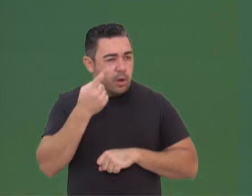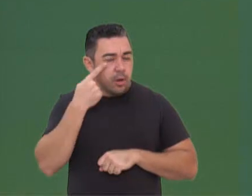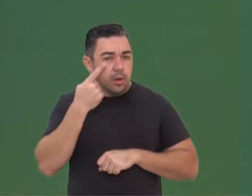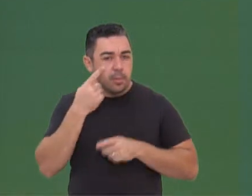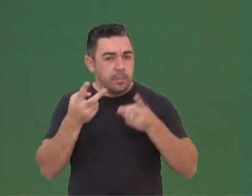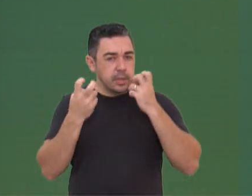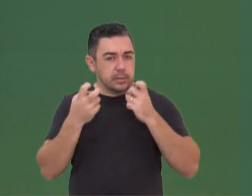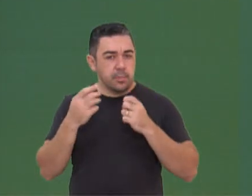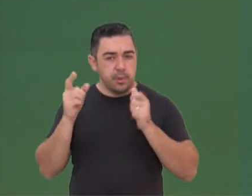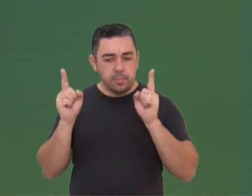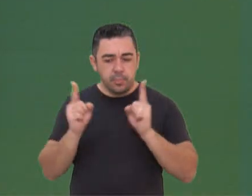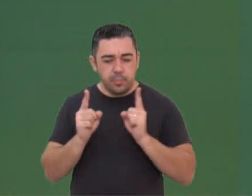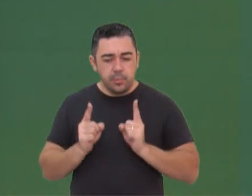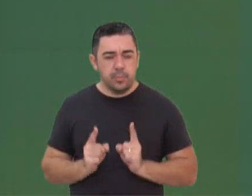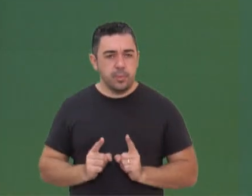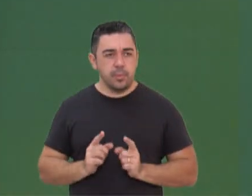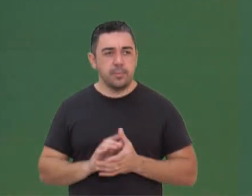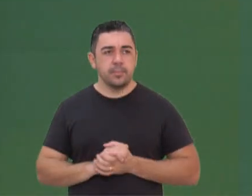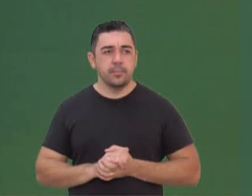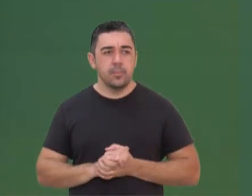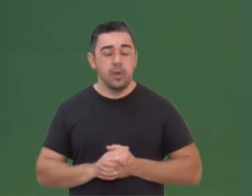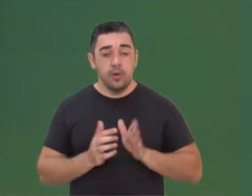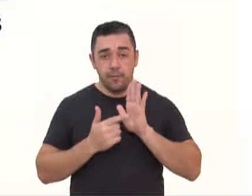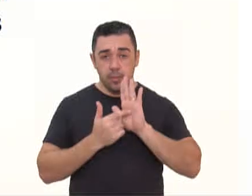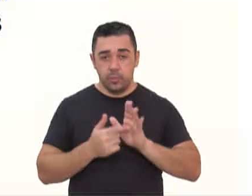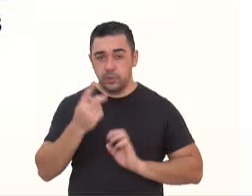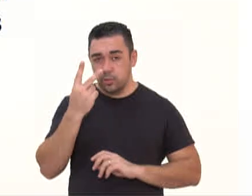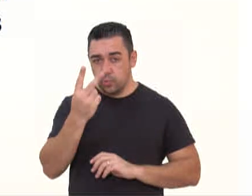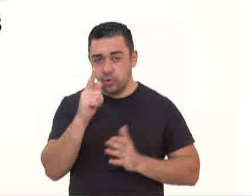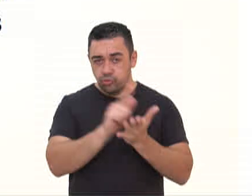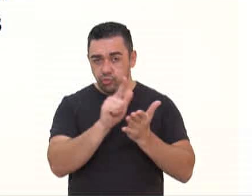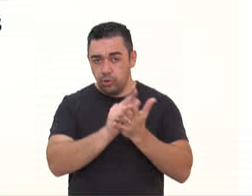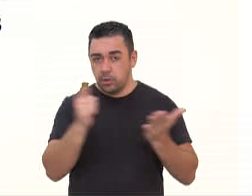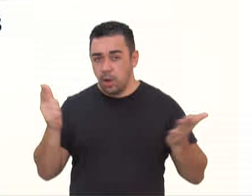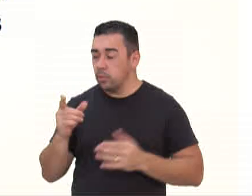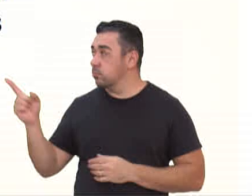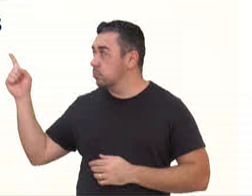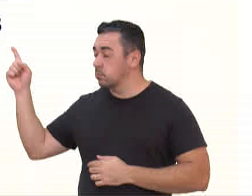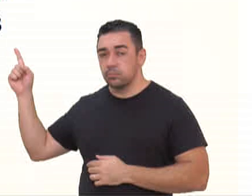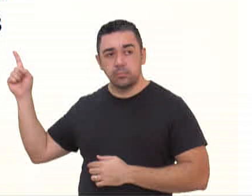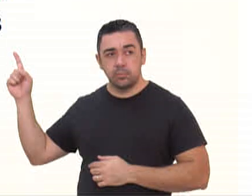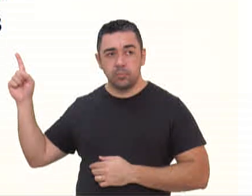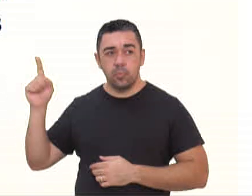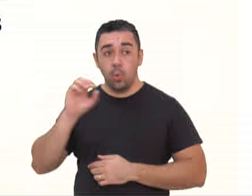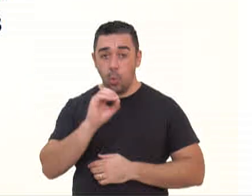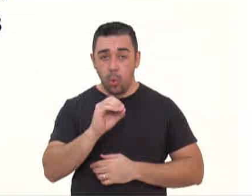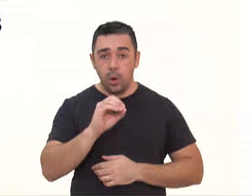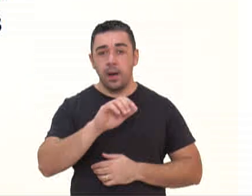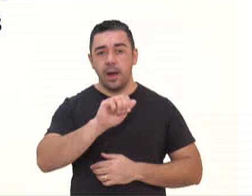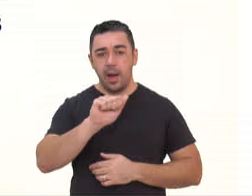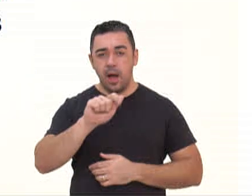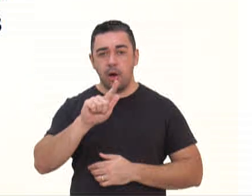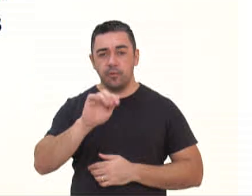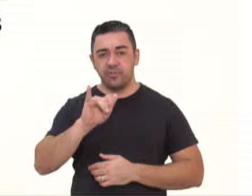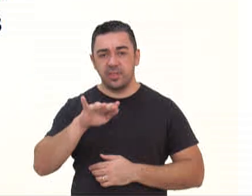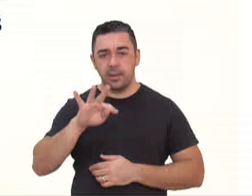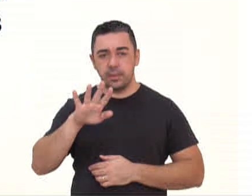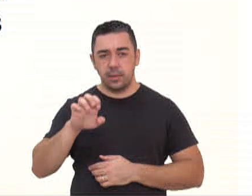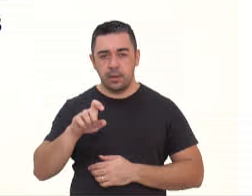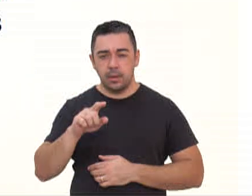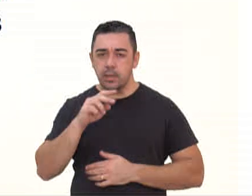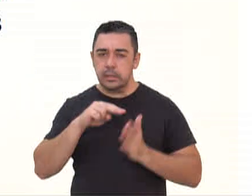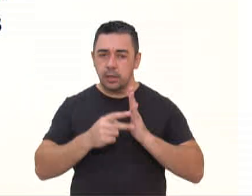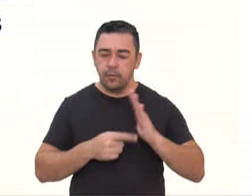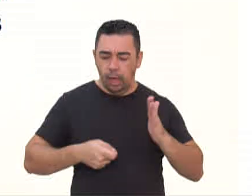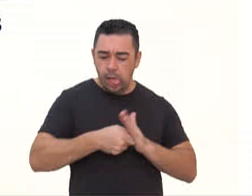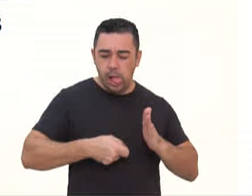bem. Eu vou mostrar para você duas capas de jornais. Aqui a primeira, a capa do jornal O Alfinete, da edição de 3